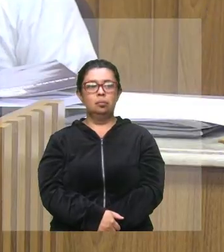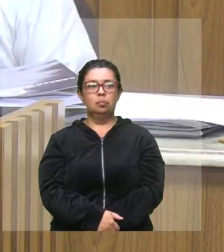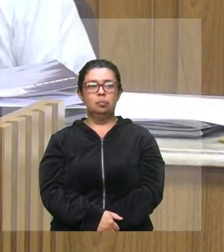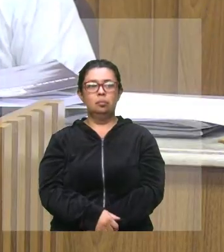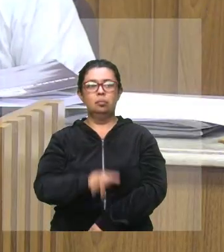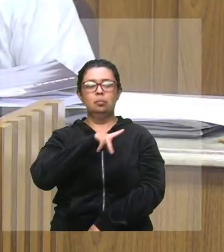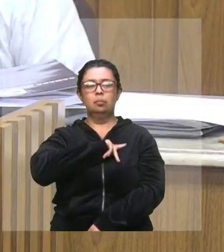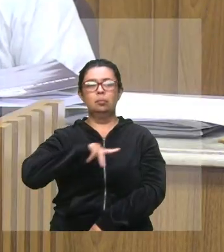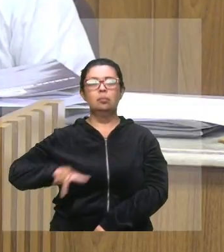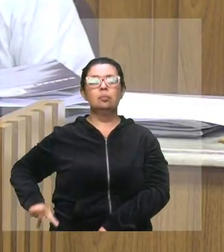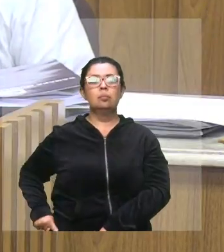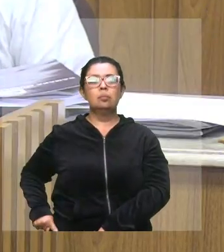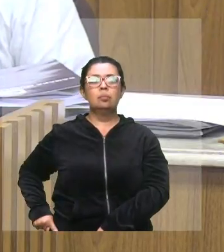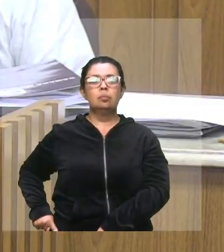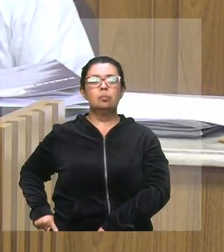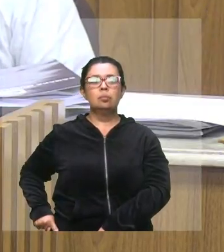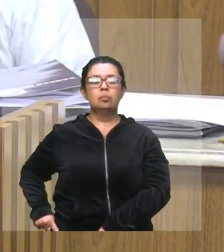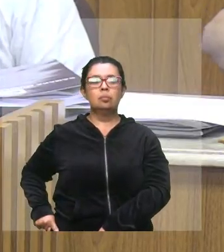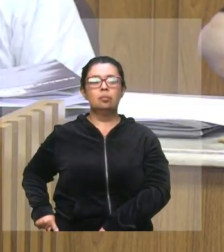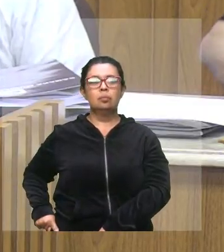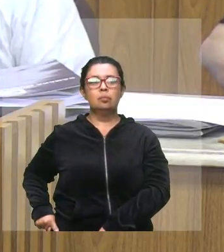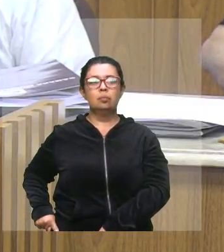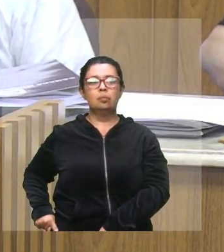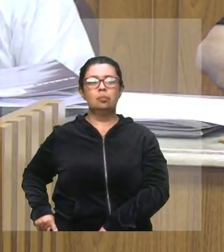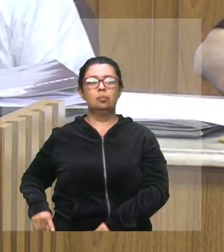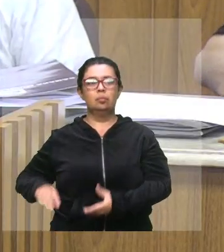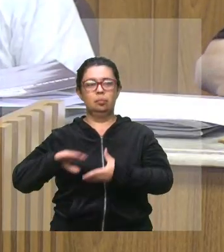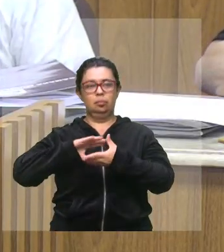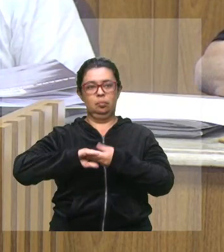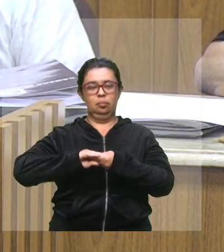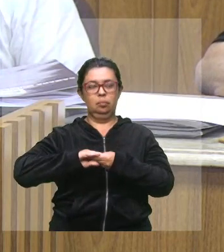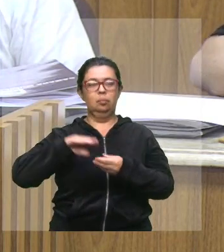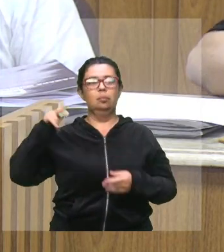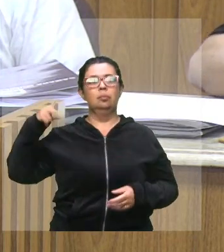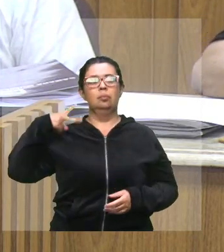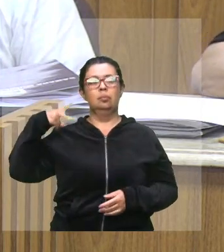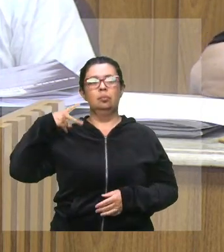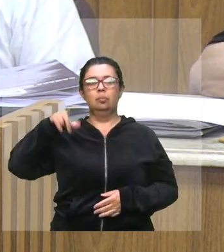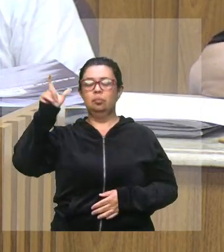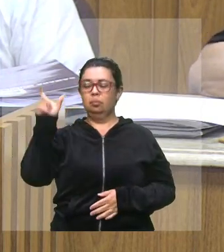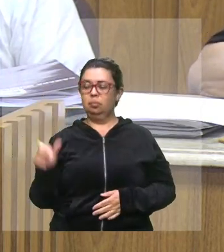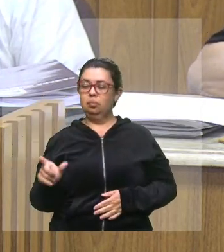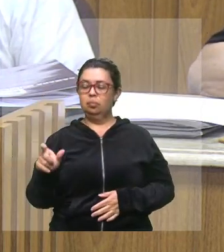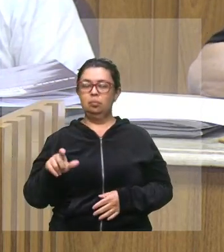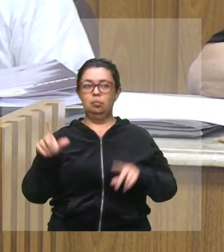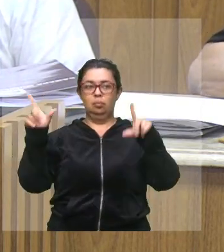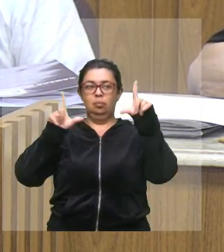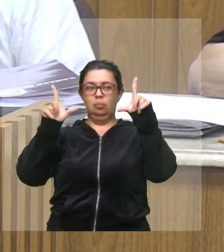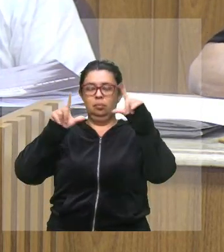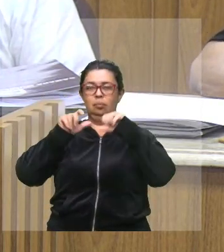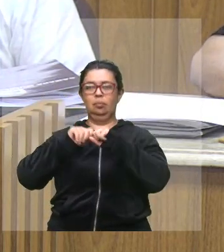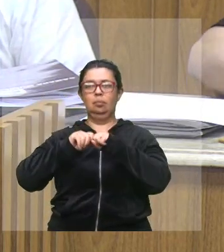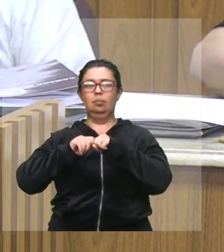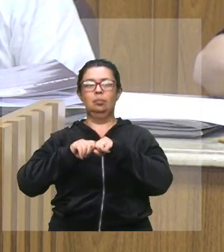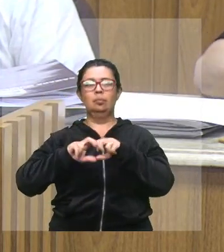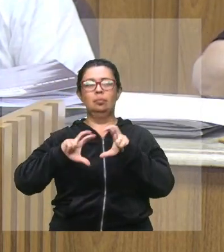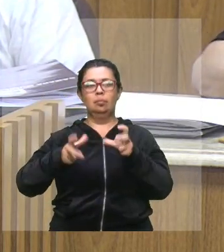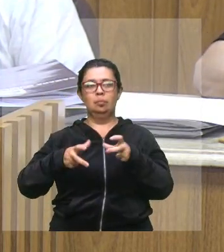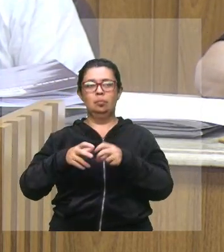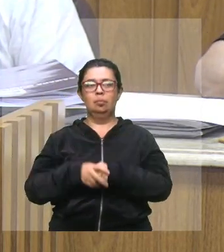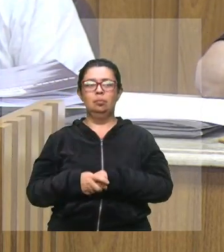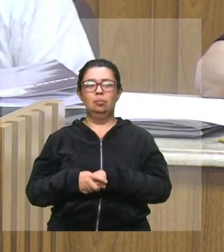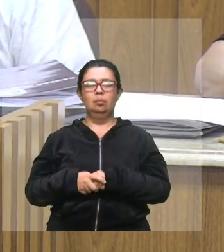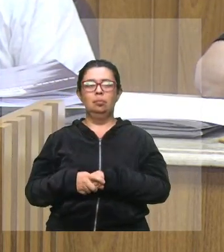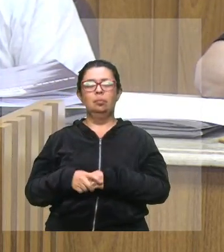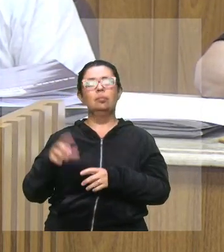Senhor presidente, na pessoa de quem cumprimento os demais vereadores, o público que nos assiste através da TV Câmara, nos